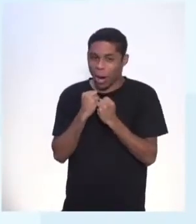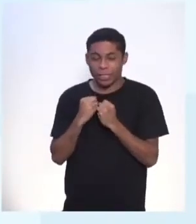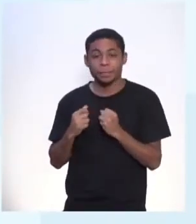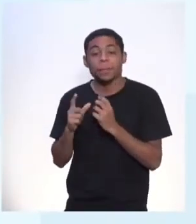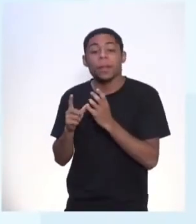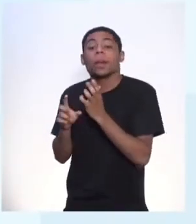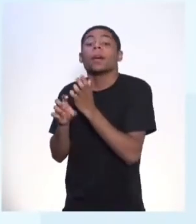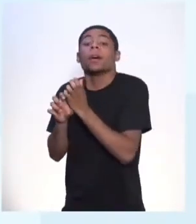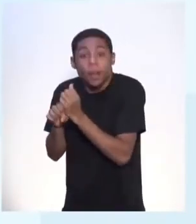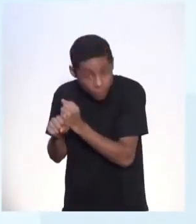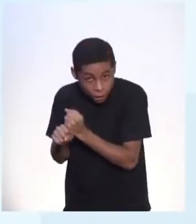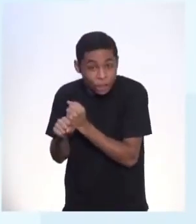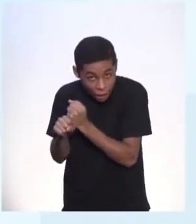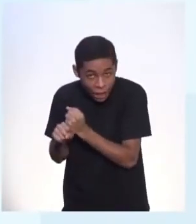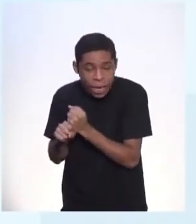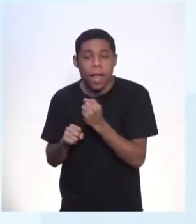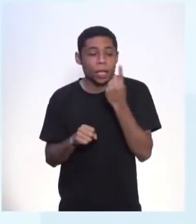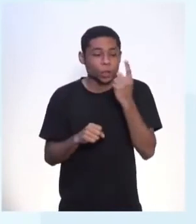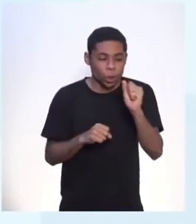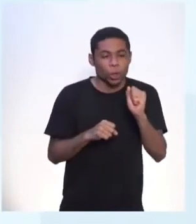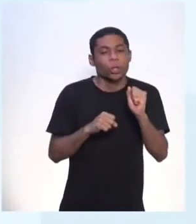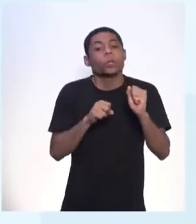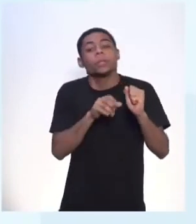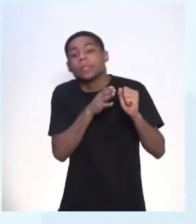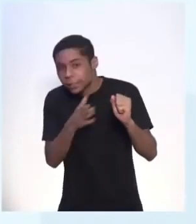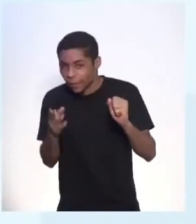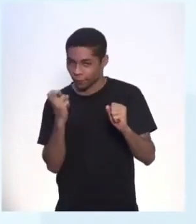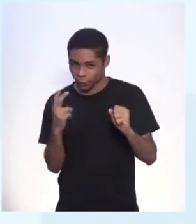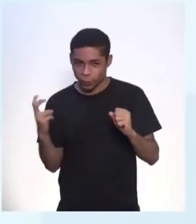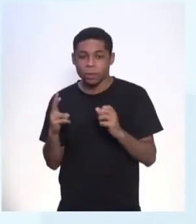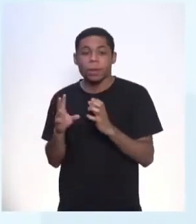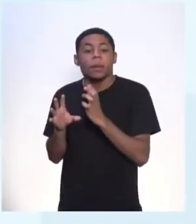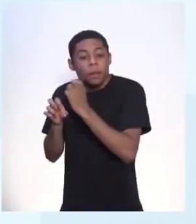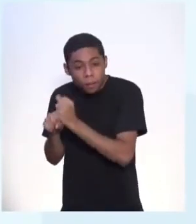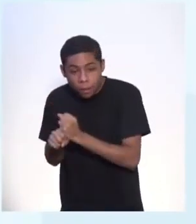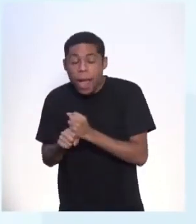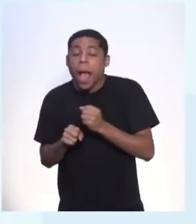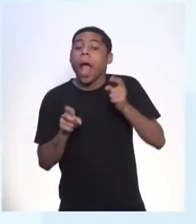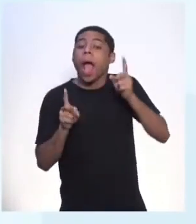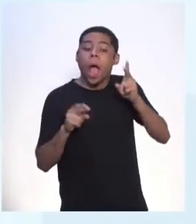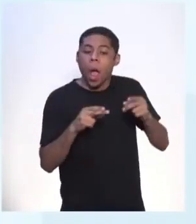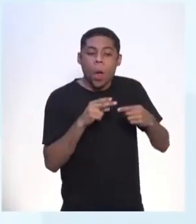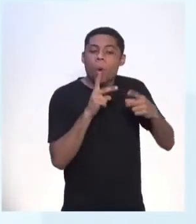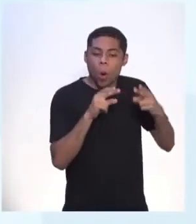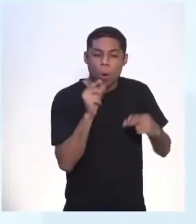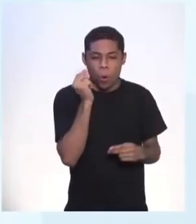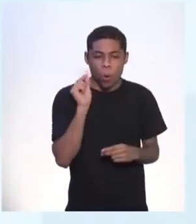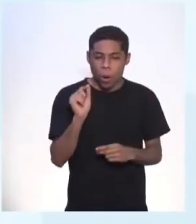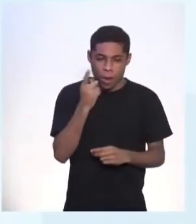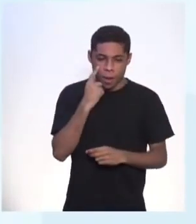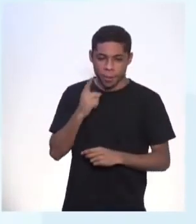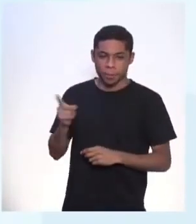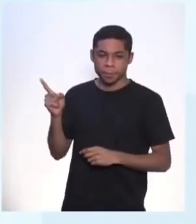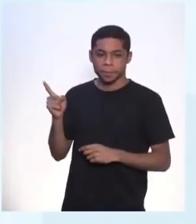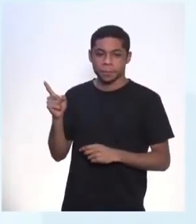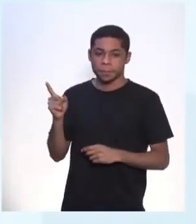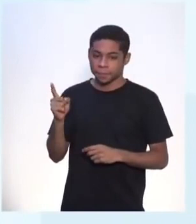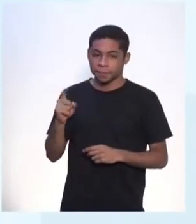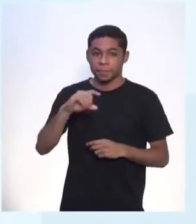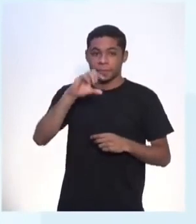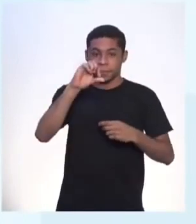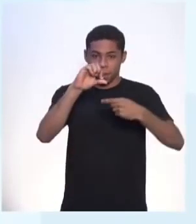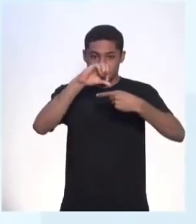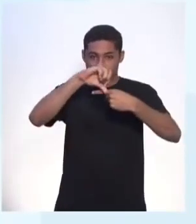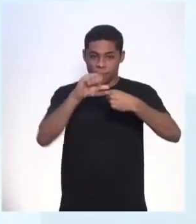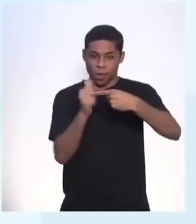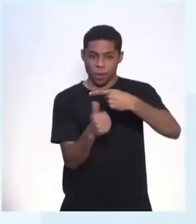22, ou, aí coloca uma fraçãozinha, que é igual a 9/11, aí está a fração simplificada, ok?